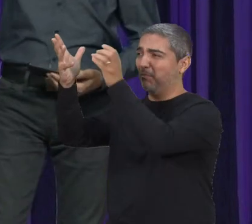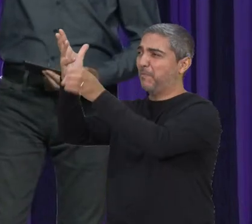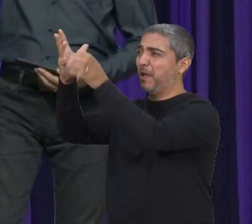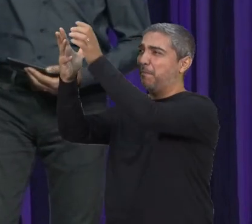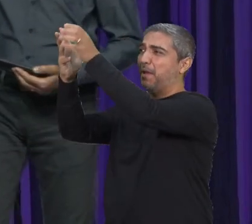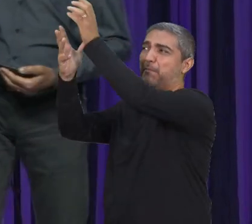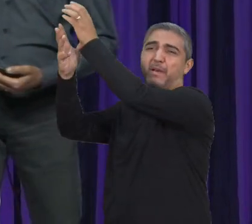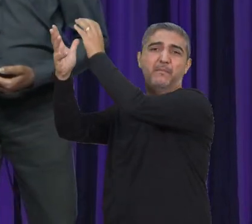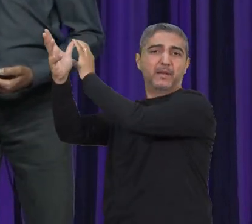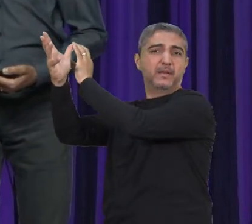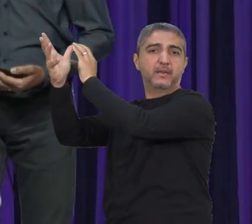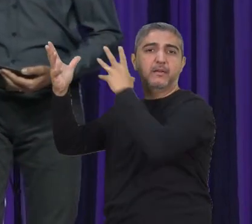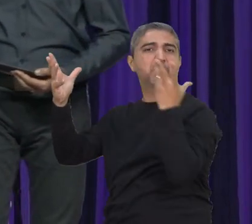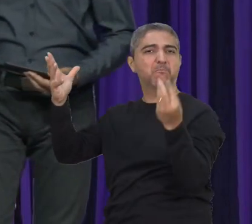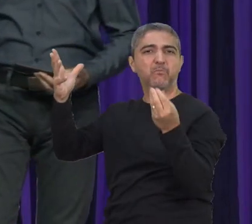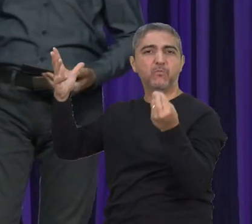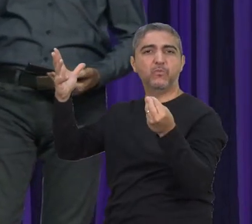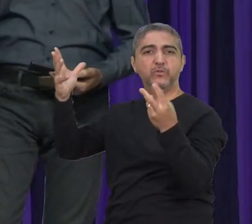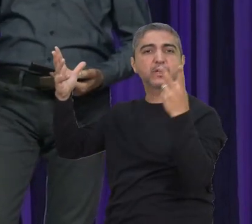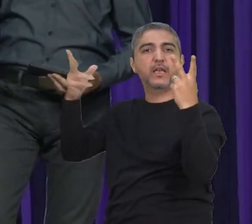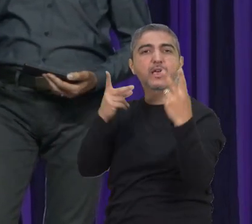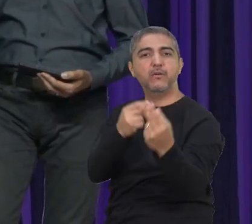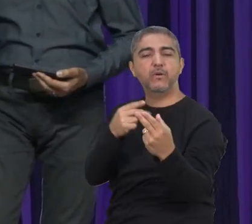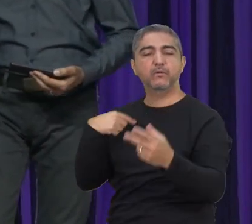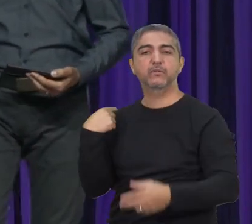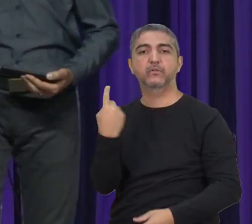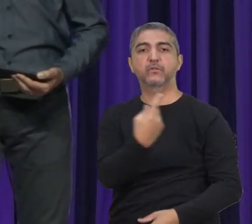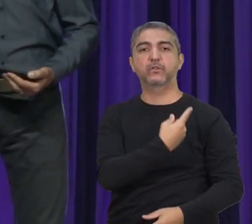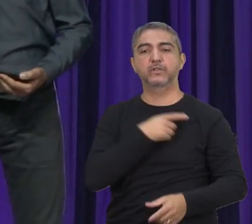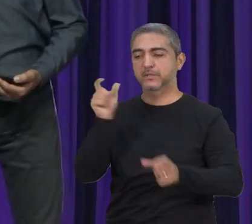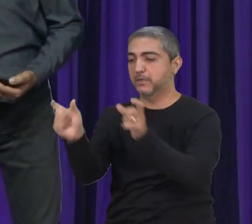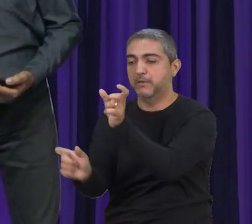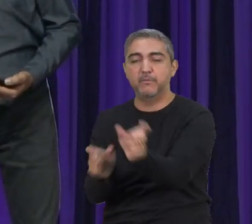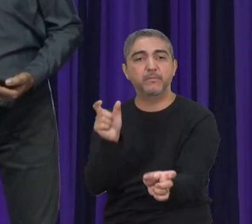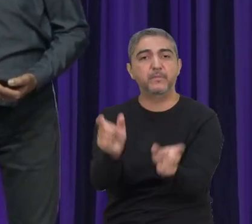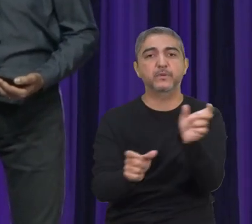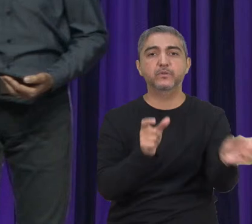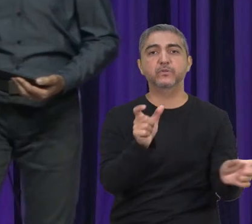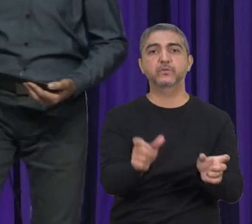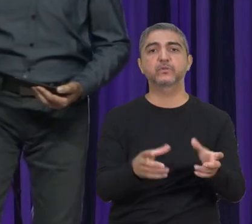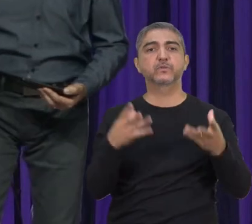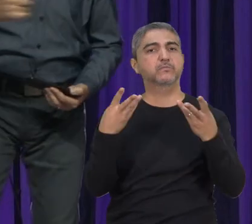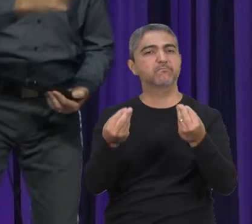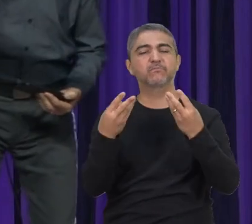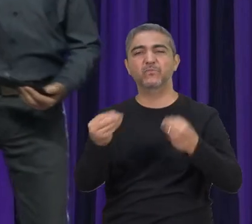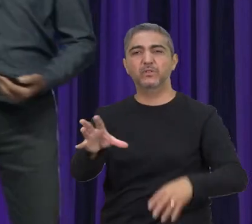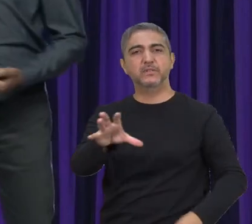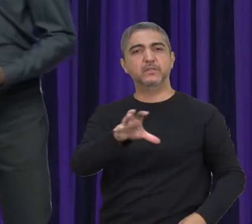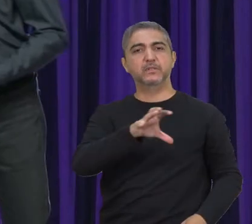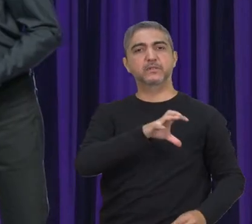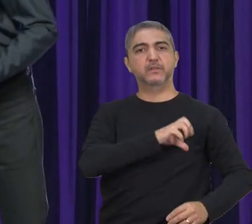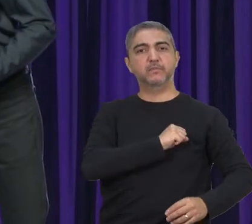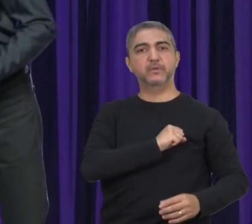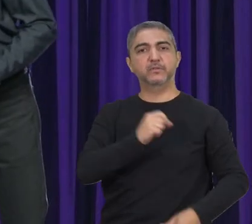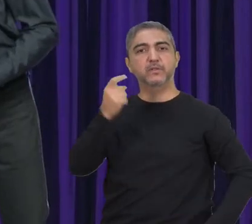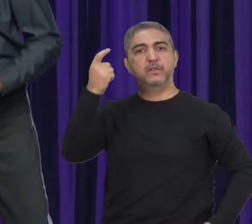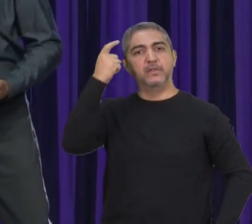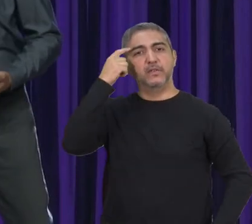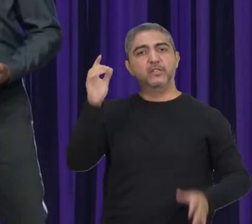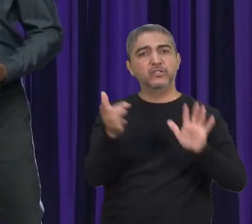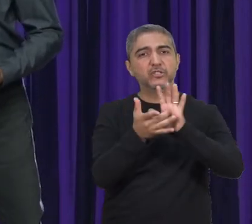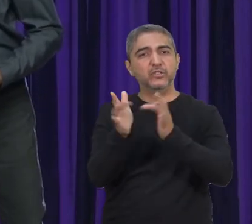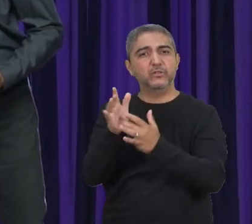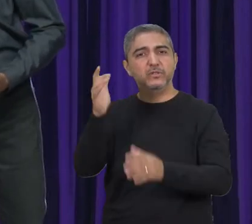Quando Jesus idealizou a igreja, Ele não idealizou um indivíduo com Ele. Ele idealizou uma coletividade,